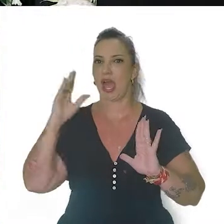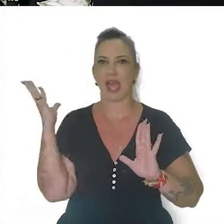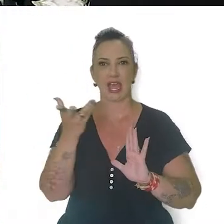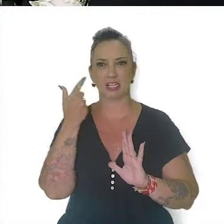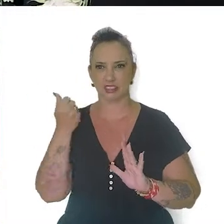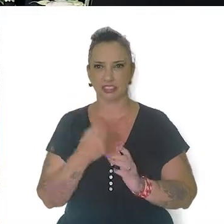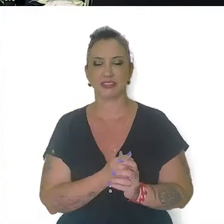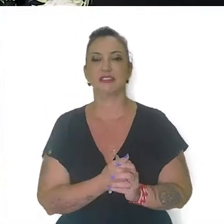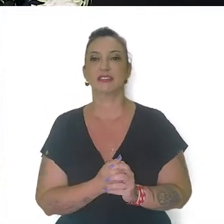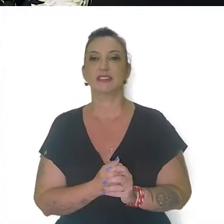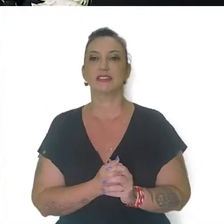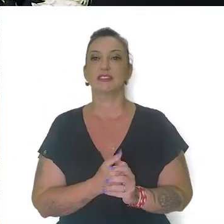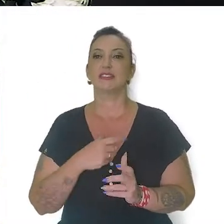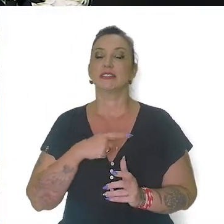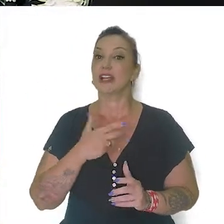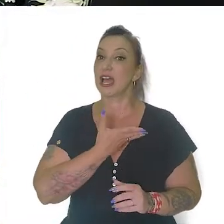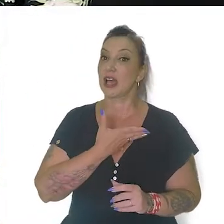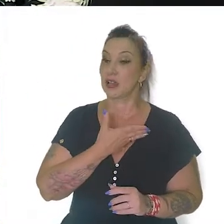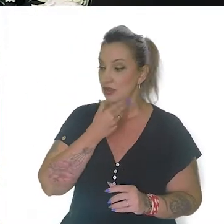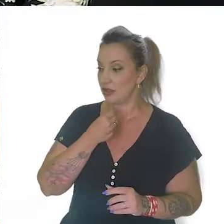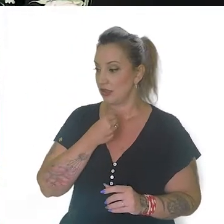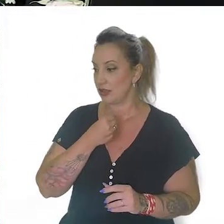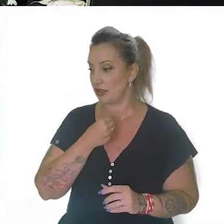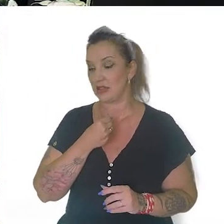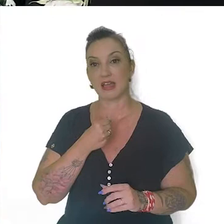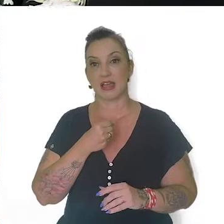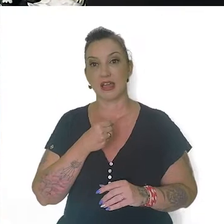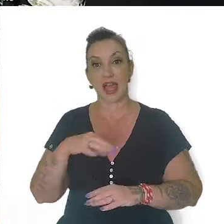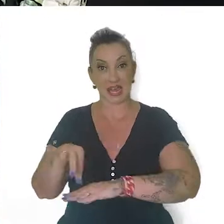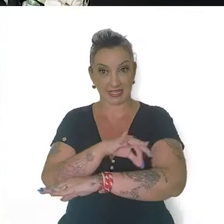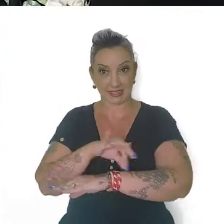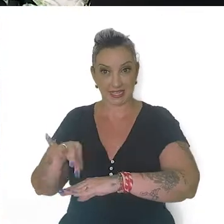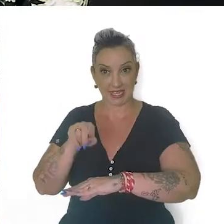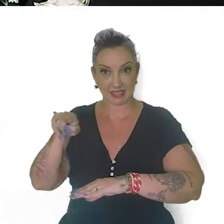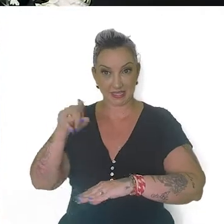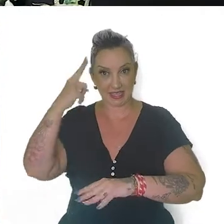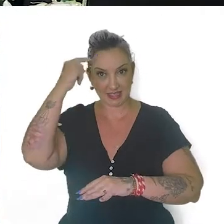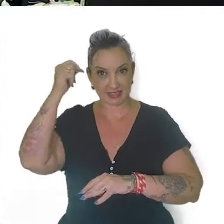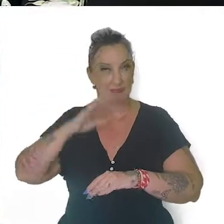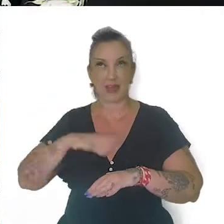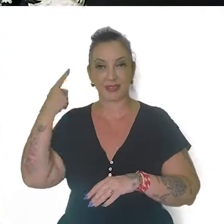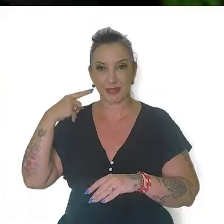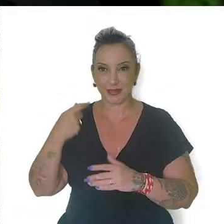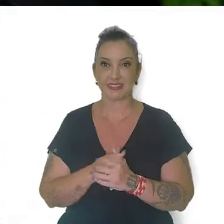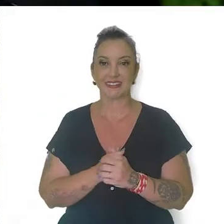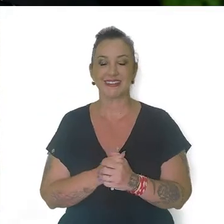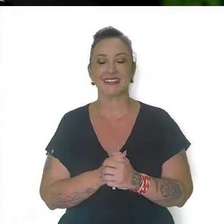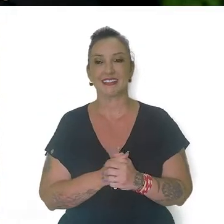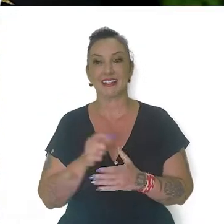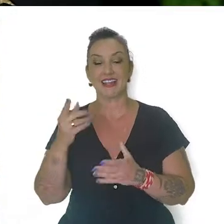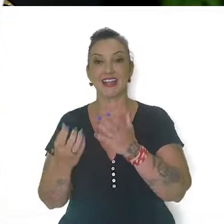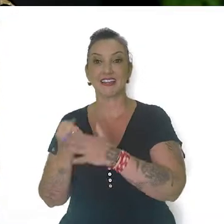arte. E aí eu tenho um amigo que se chama André Costa, que é arquiteto, óbvio, que era ele que tinha as ideias mais absurdas. E